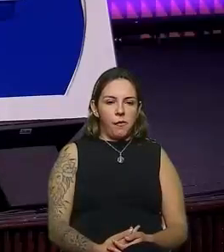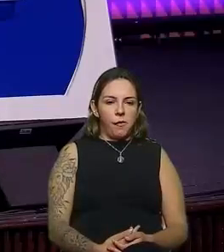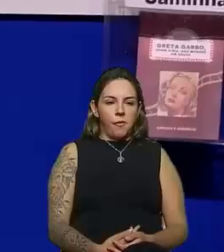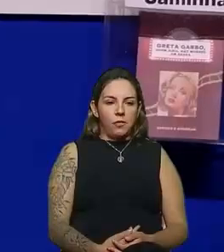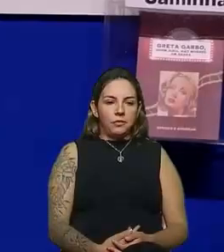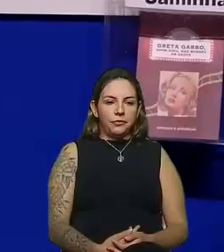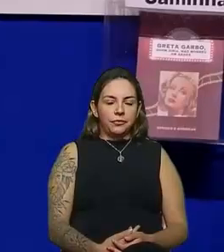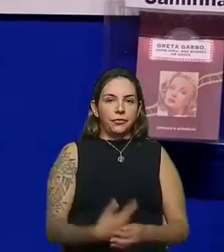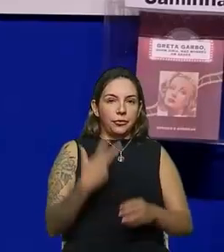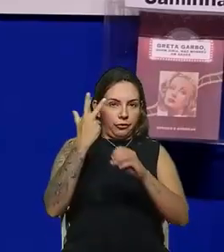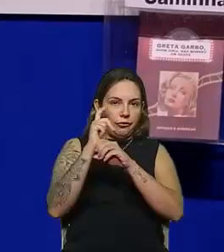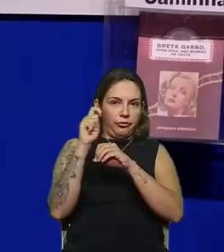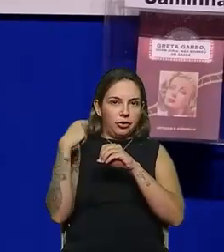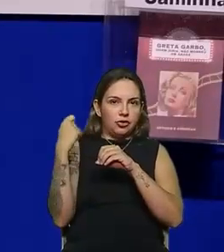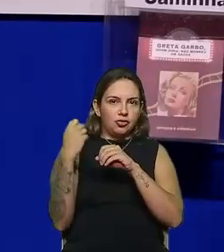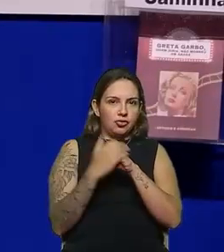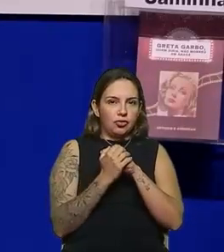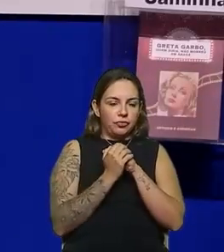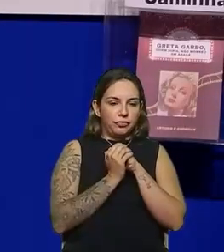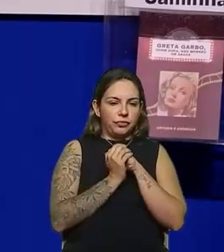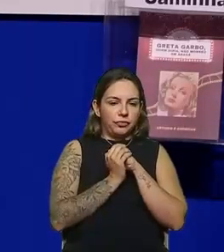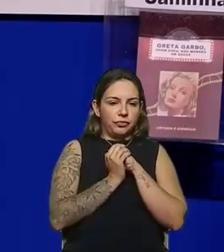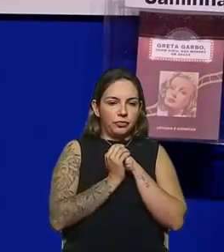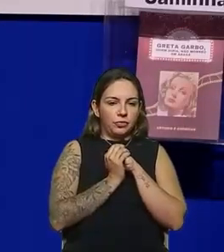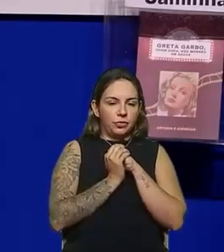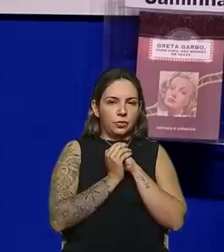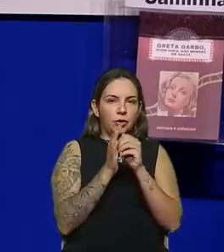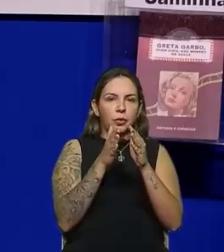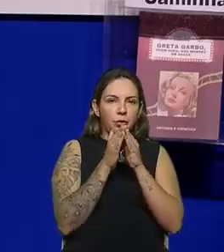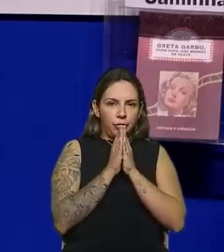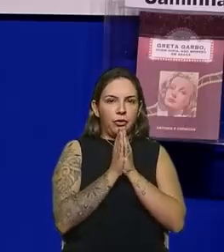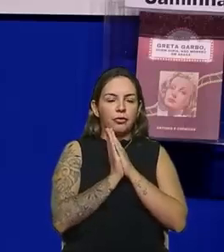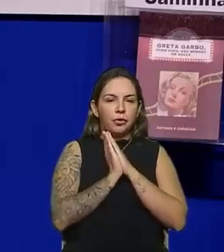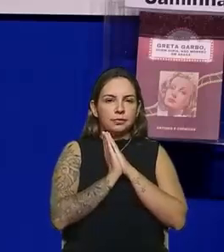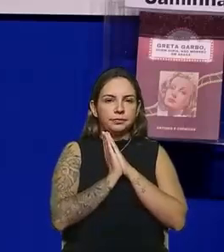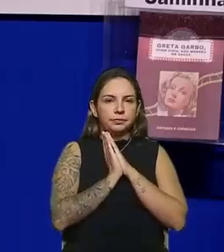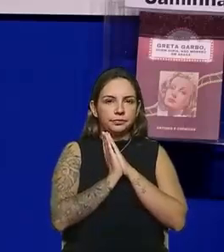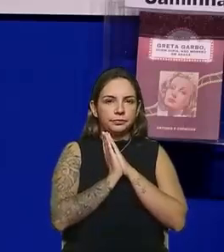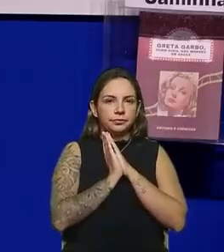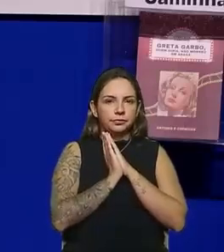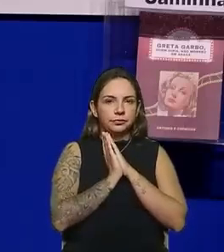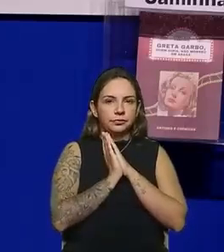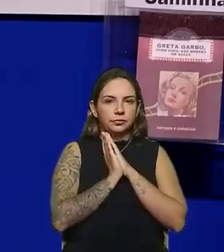leitura passar um videozinho. Um outro vídeo também. Pedro, por favor, leia. Não, lê você.